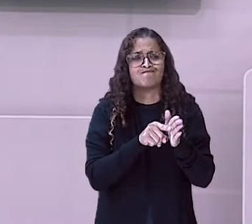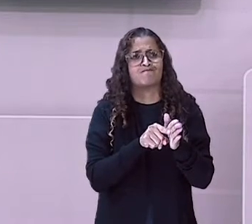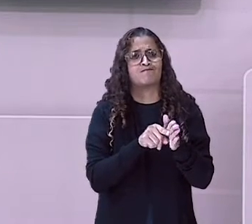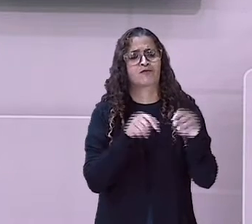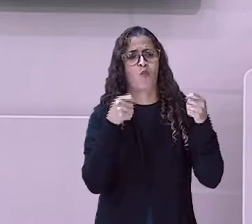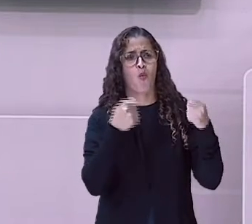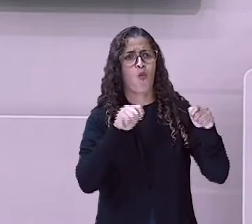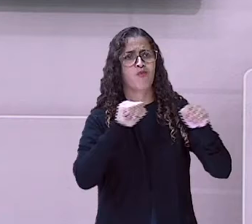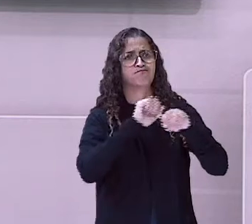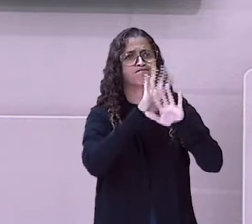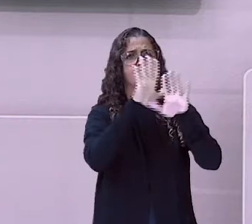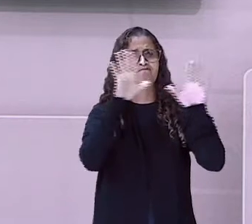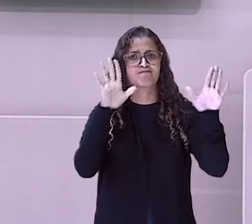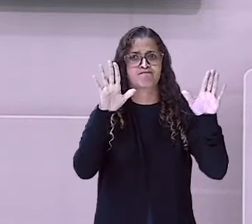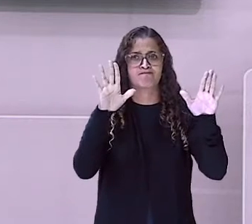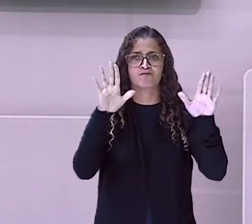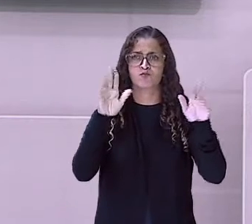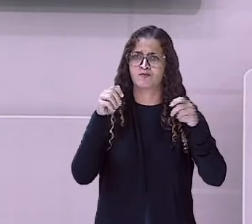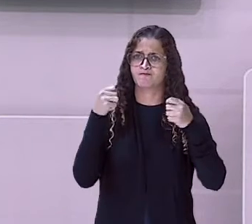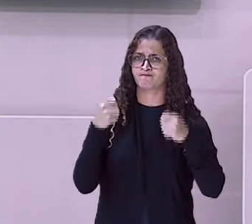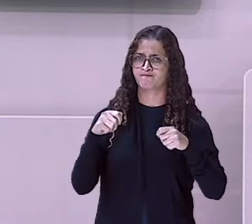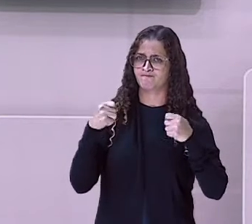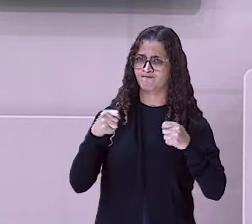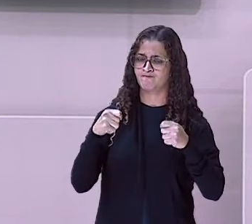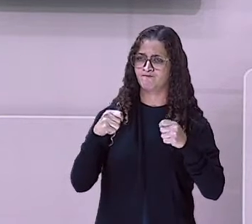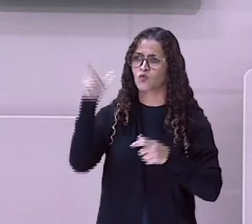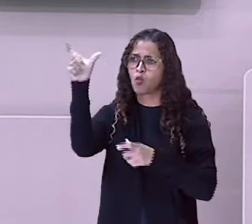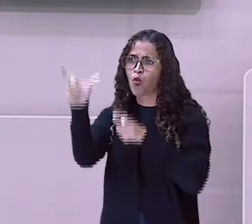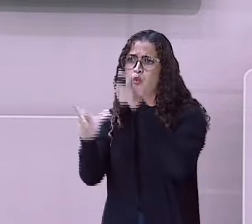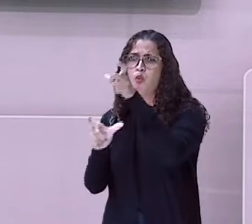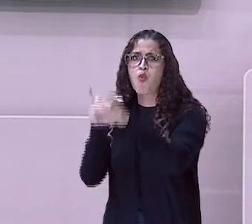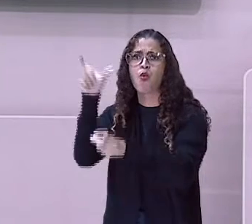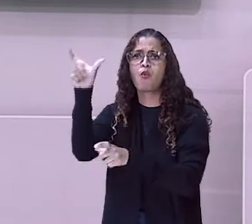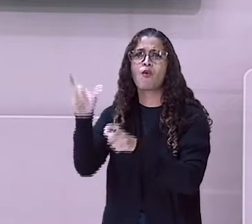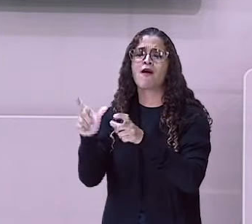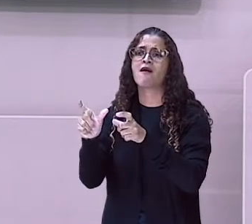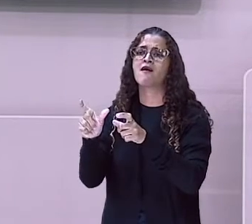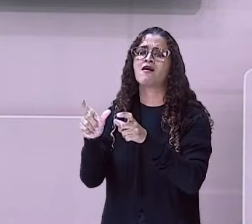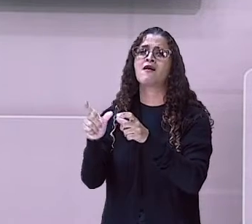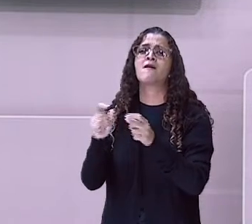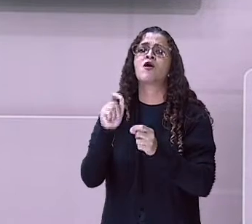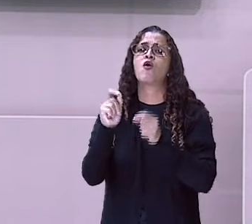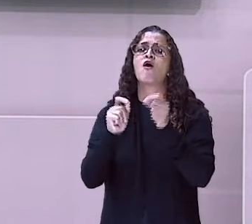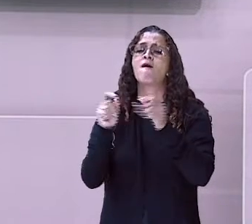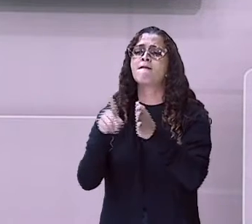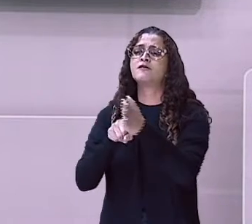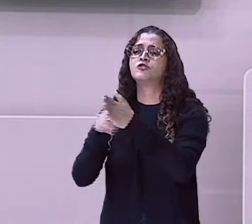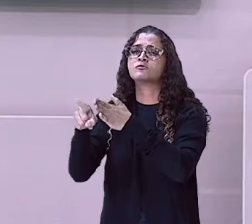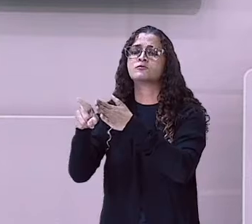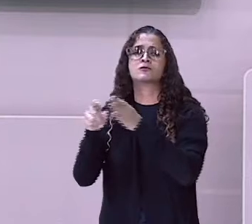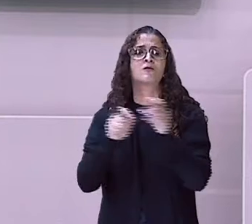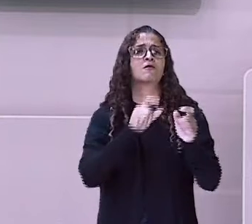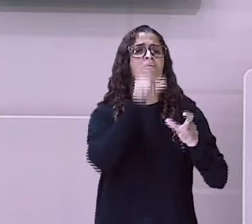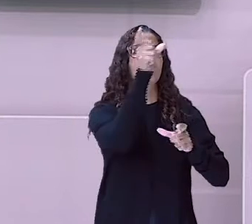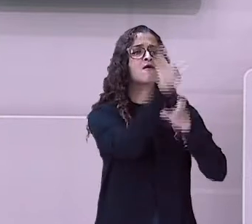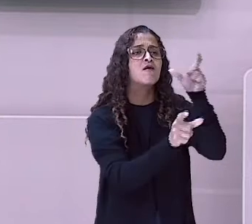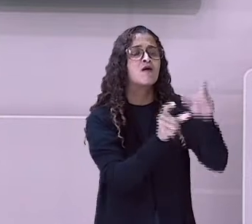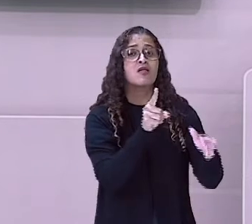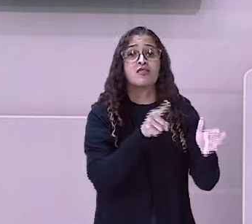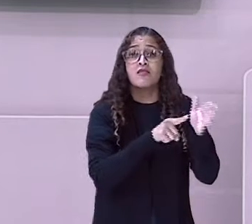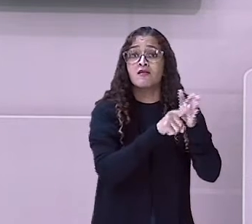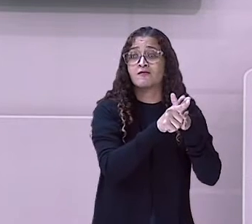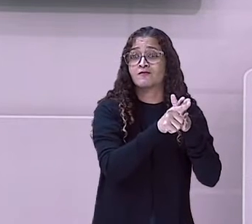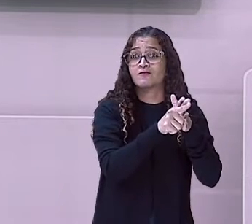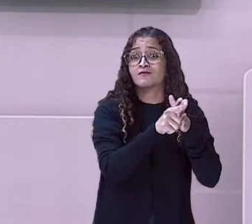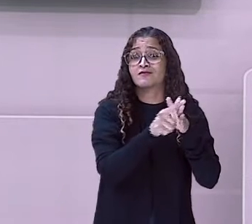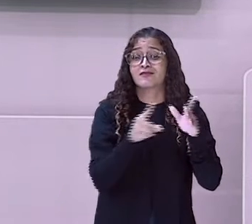você tem que ter um público-alvo, você tem que ter algo em comum e você tem que ter aí